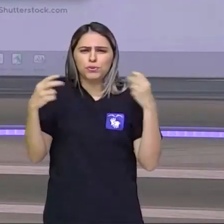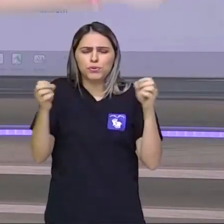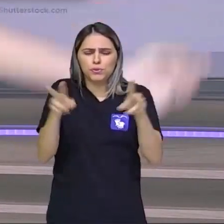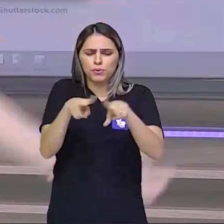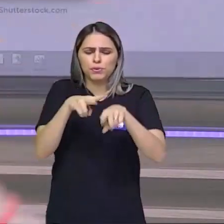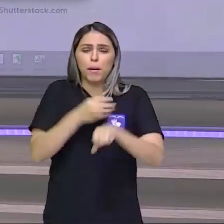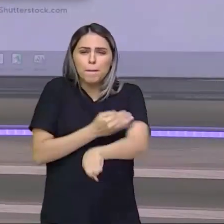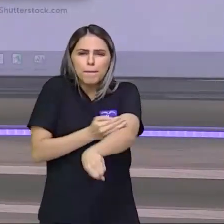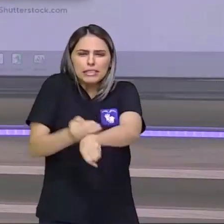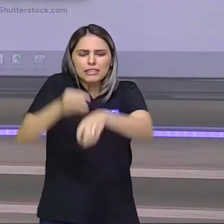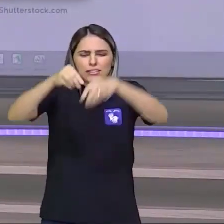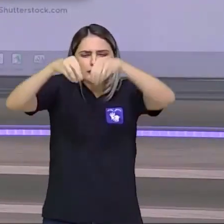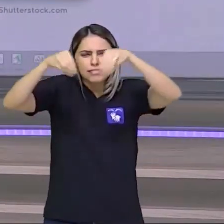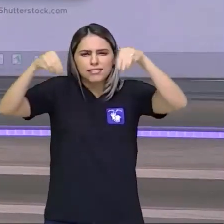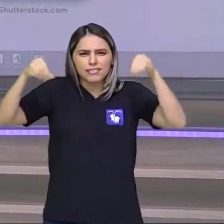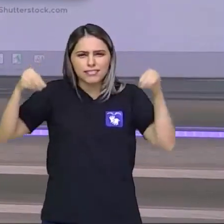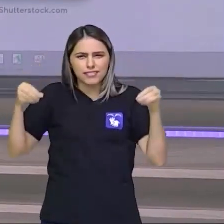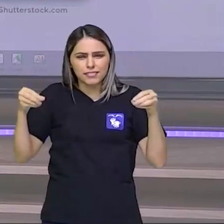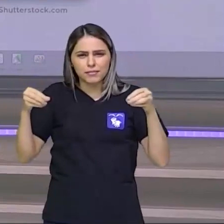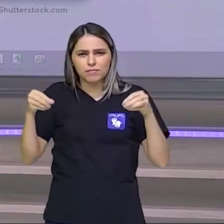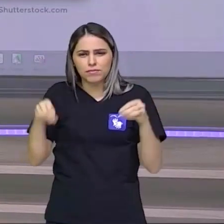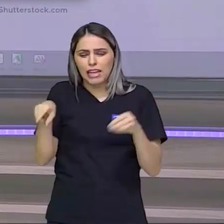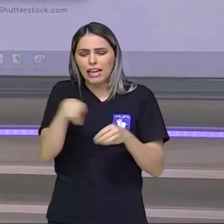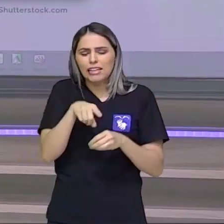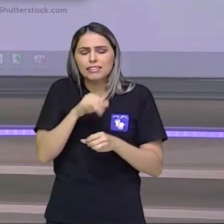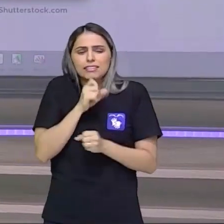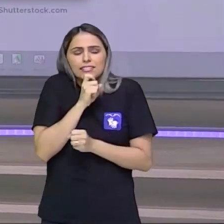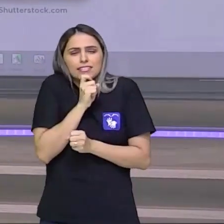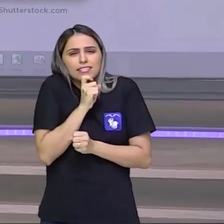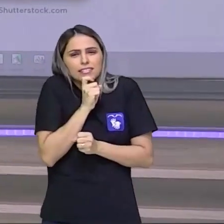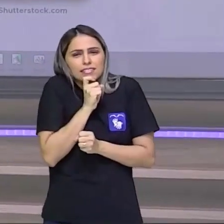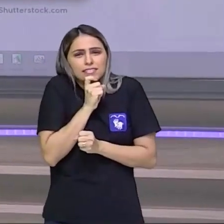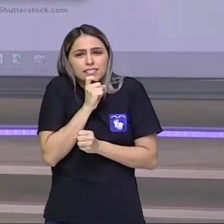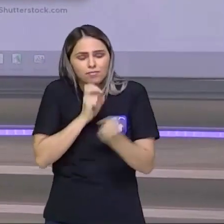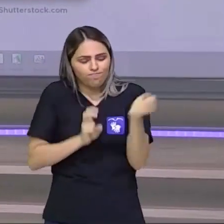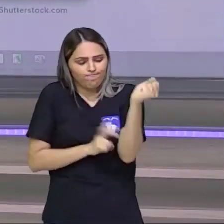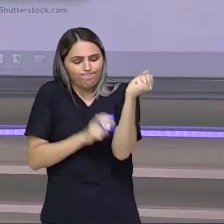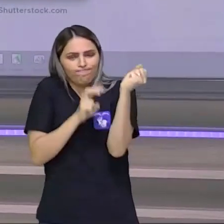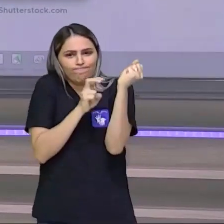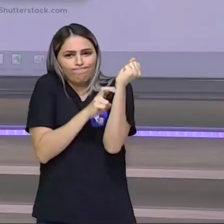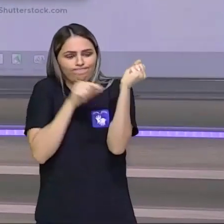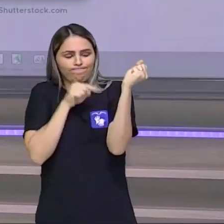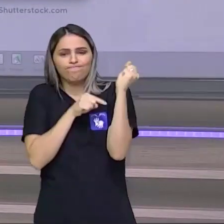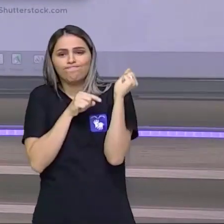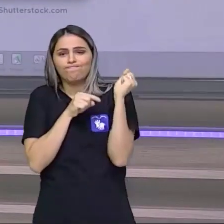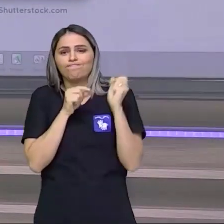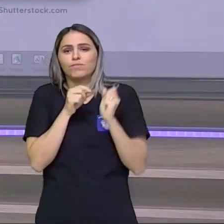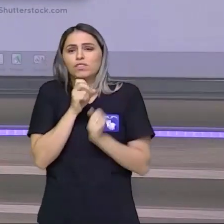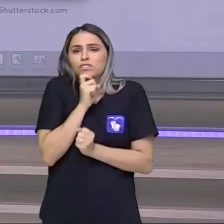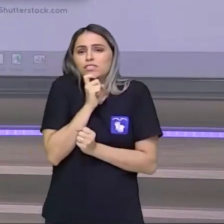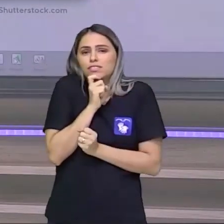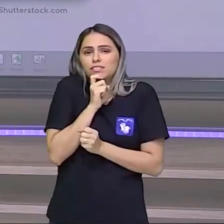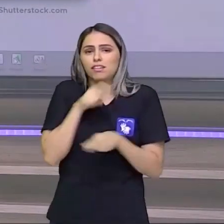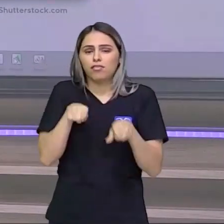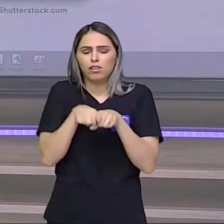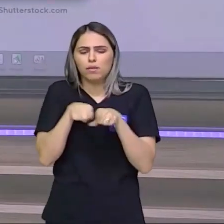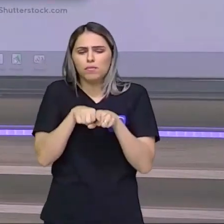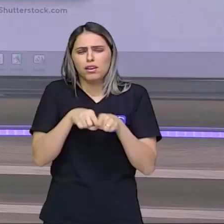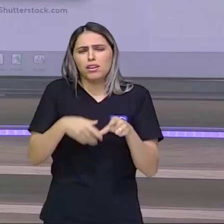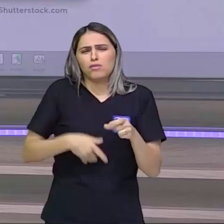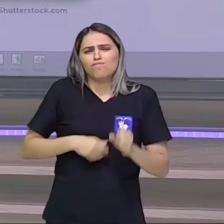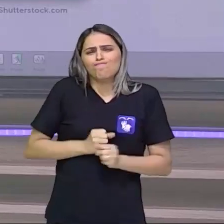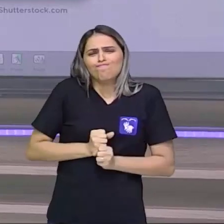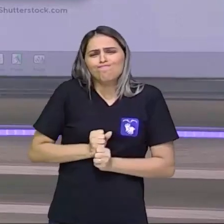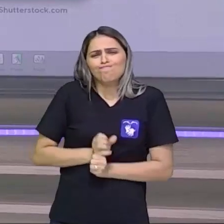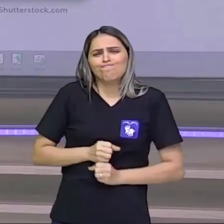neve, elas ficaram com muito frio, a dona cigarra ficou com muito frio e também com